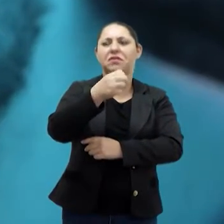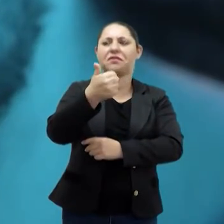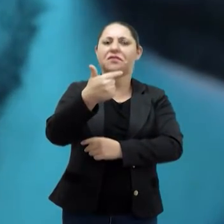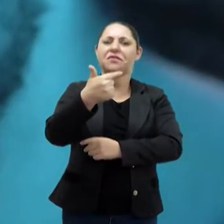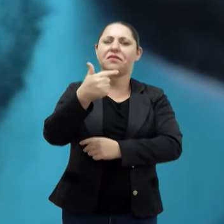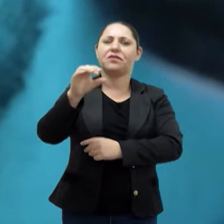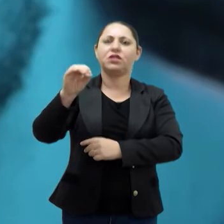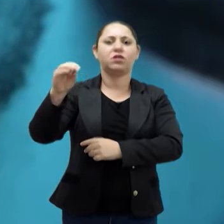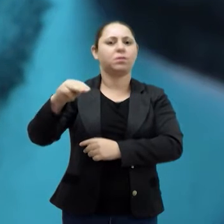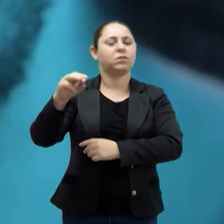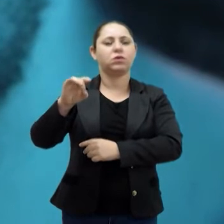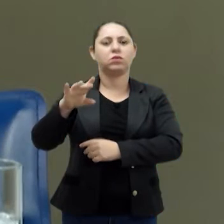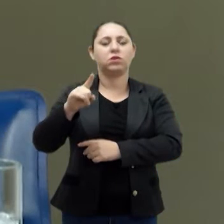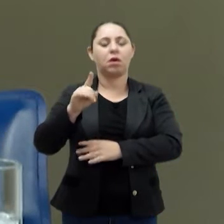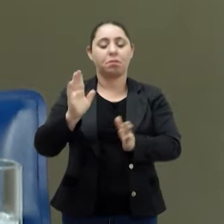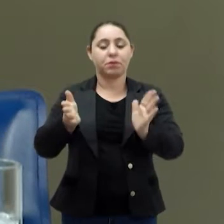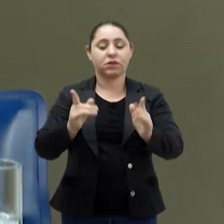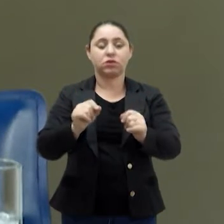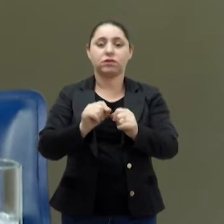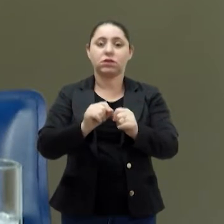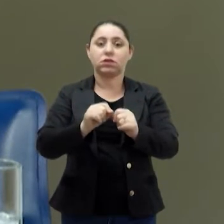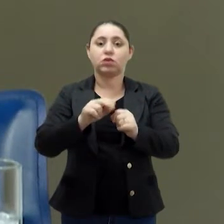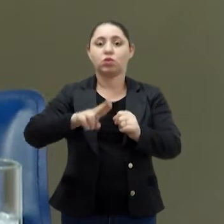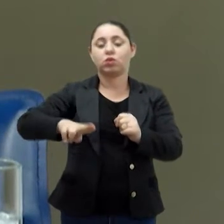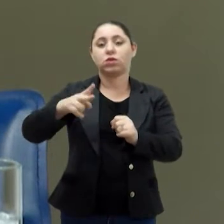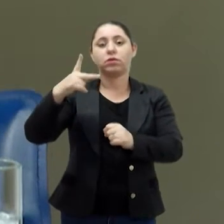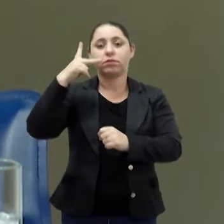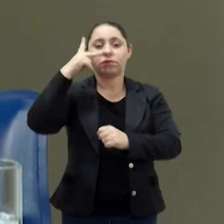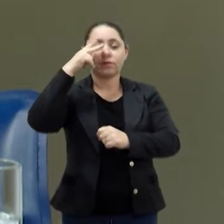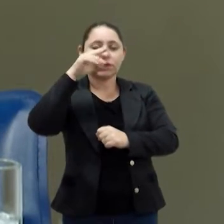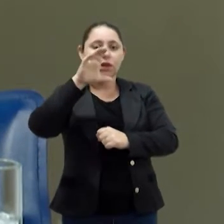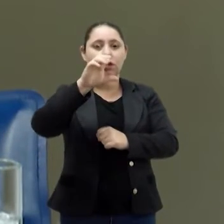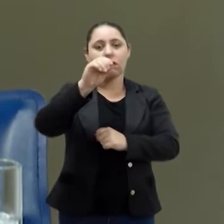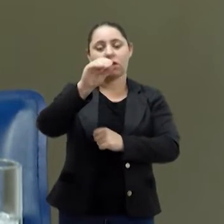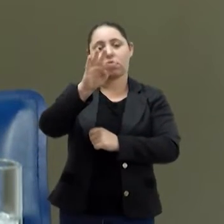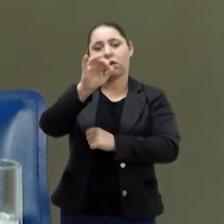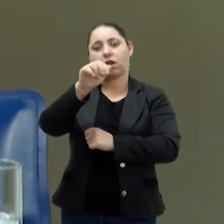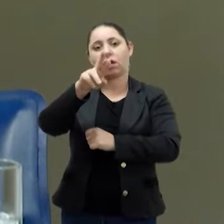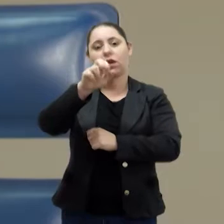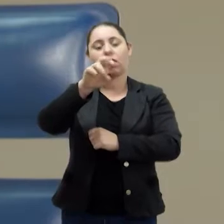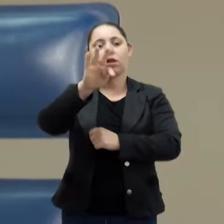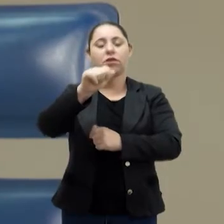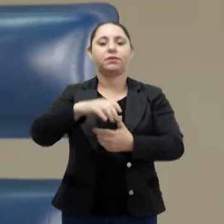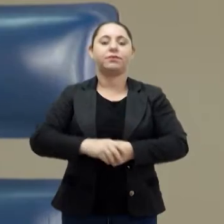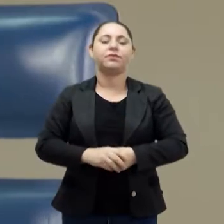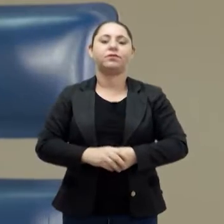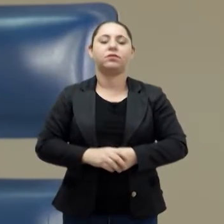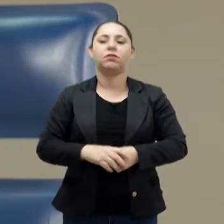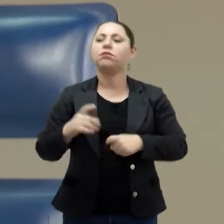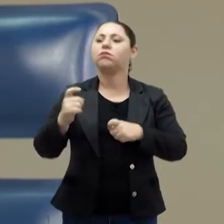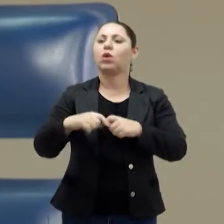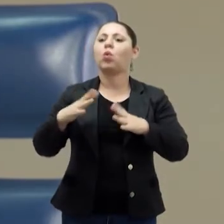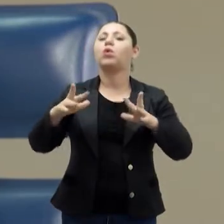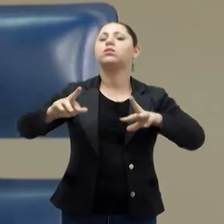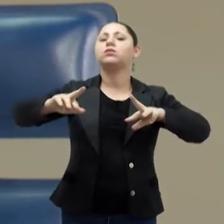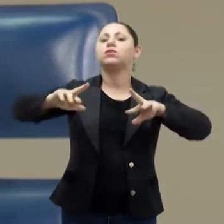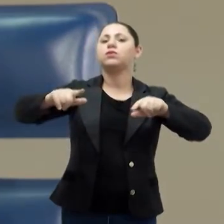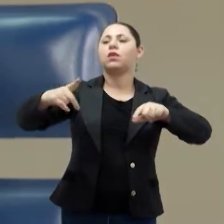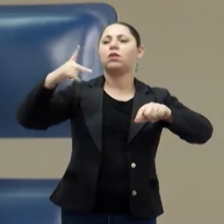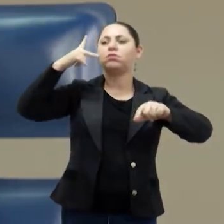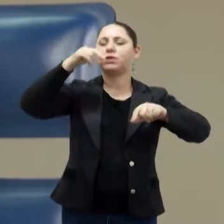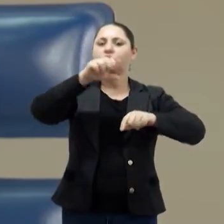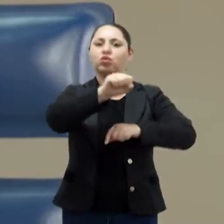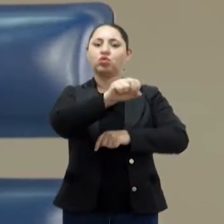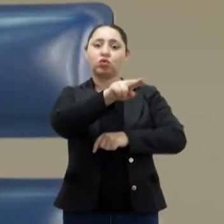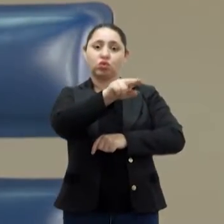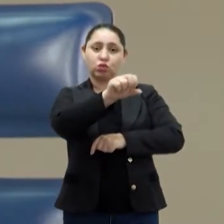20 minutos, é o tempo médio que se leva para fazer uma cirurgia de catarata. Doutor, qual que é a diferença da